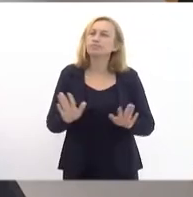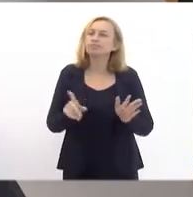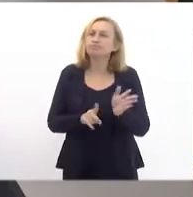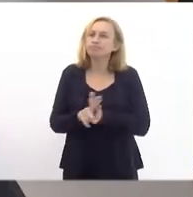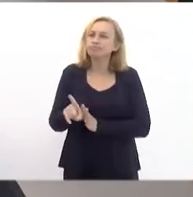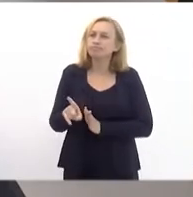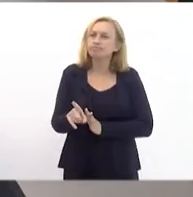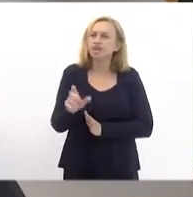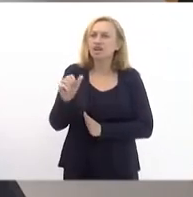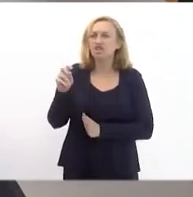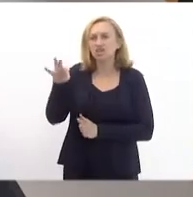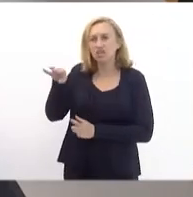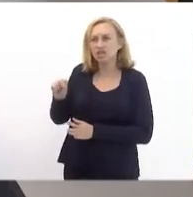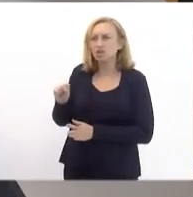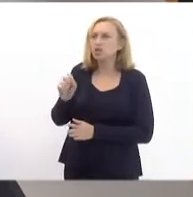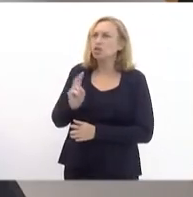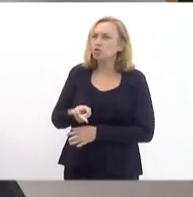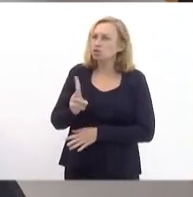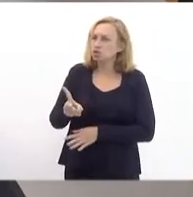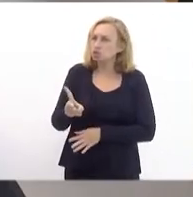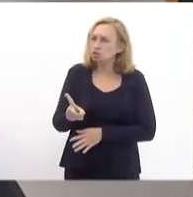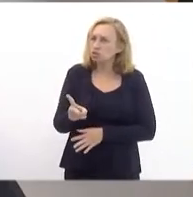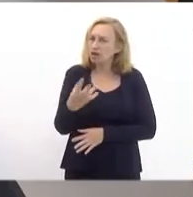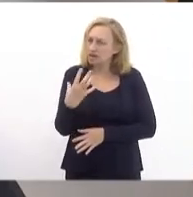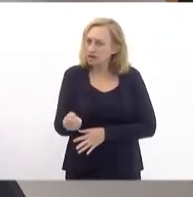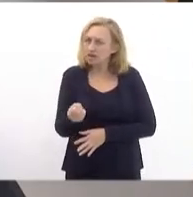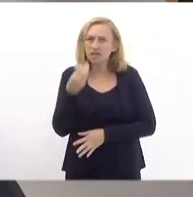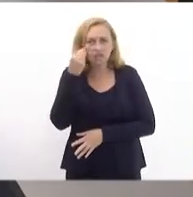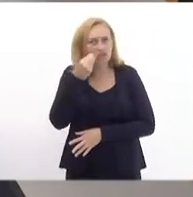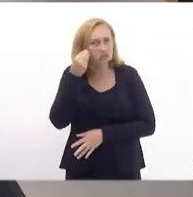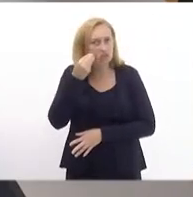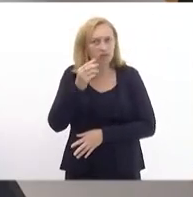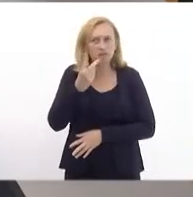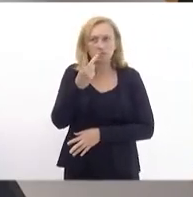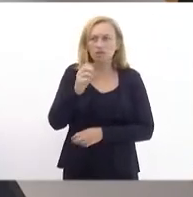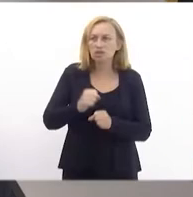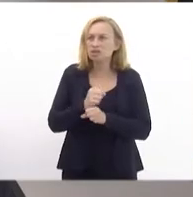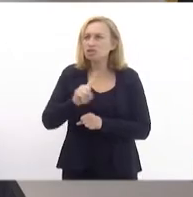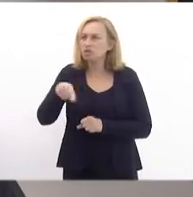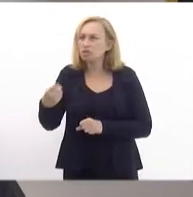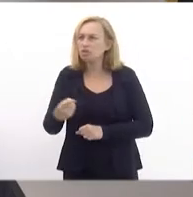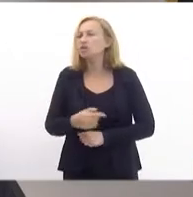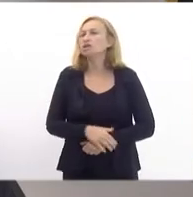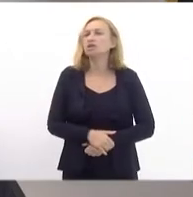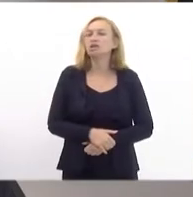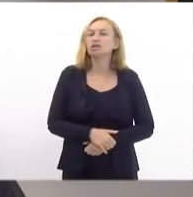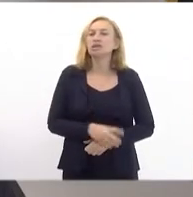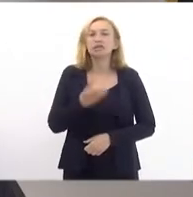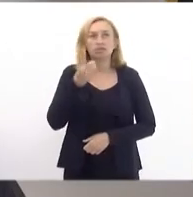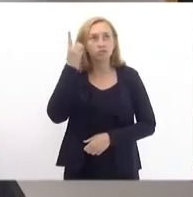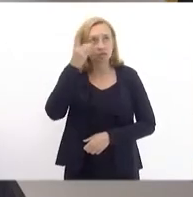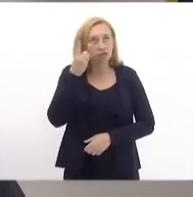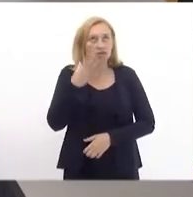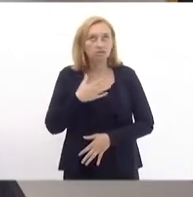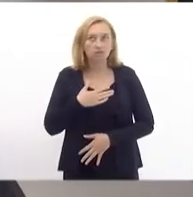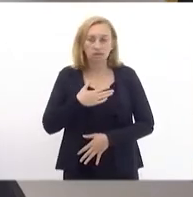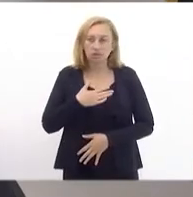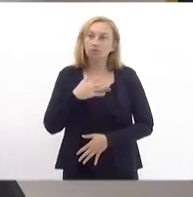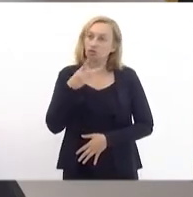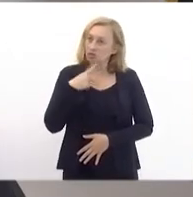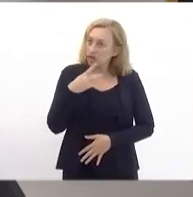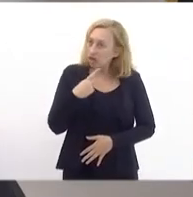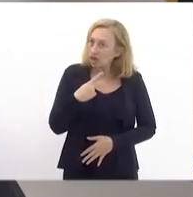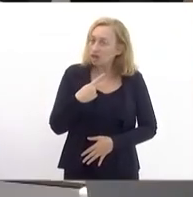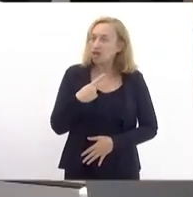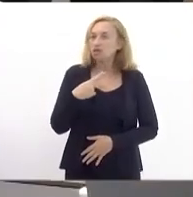é, a AGTRANSP continua avaliando como favorável a experiência 2 anos depois? Deputado, como disse, né, eu